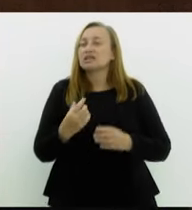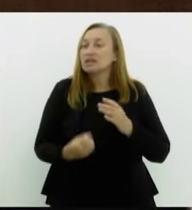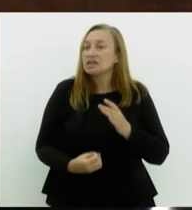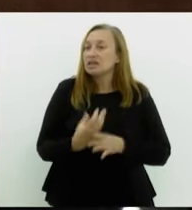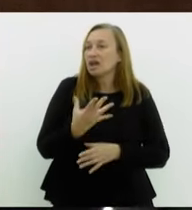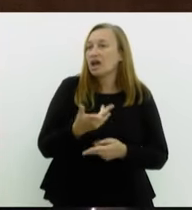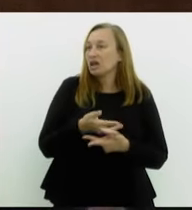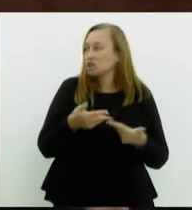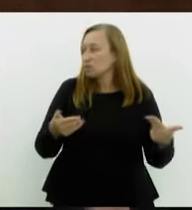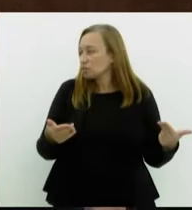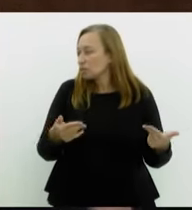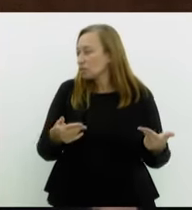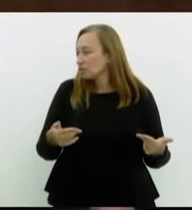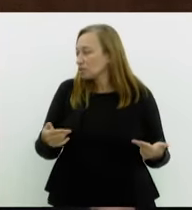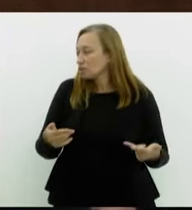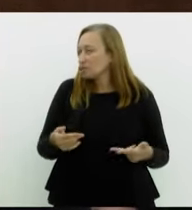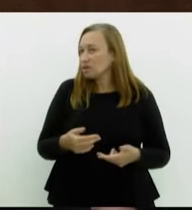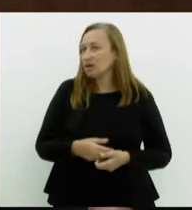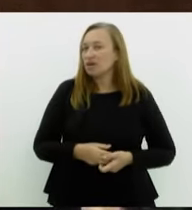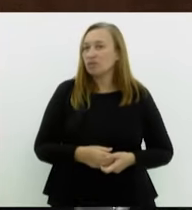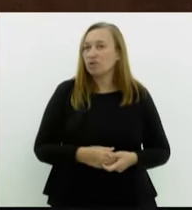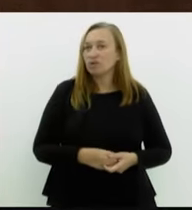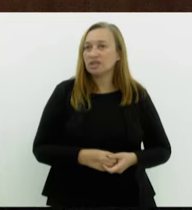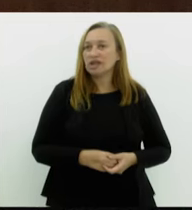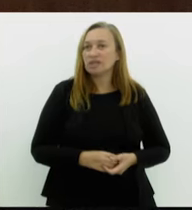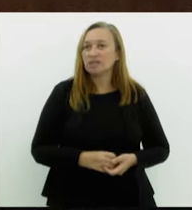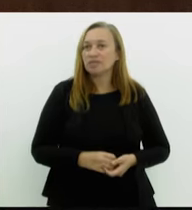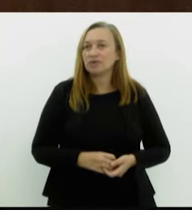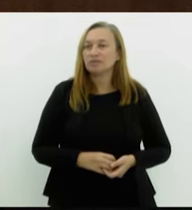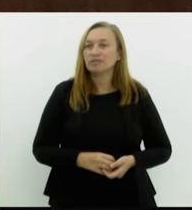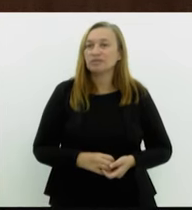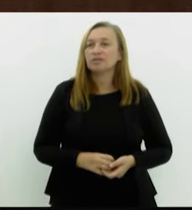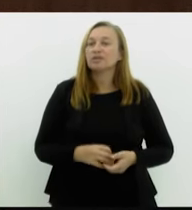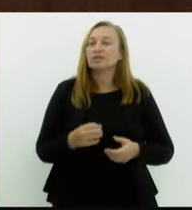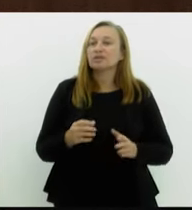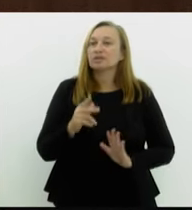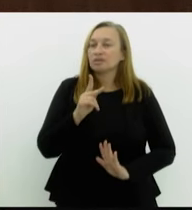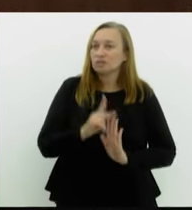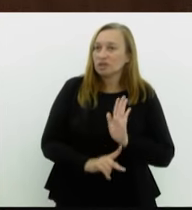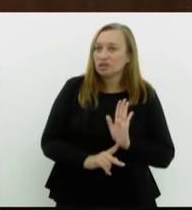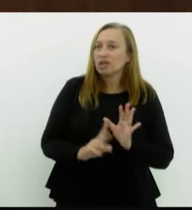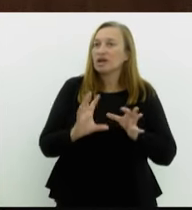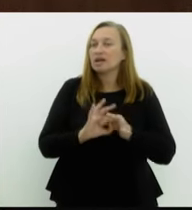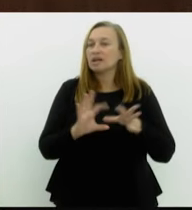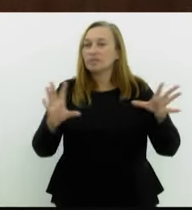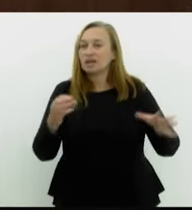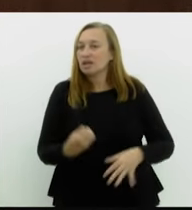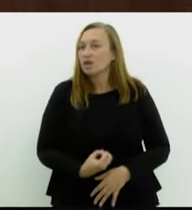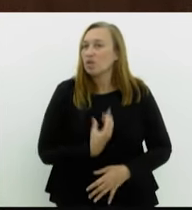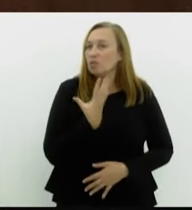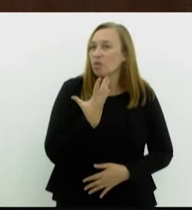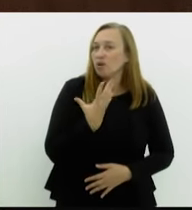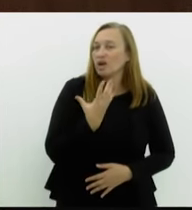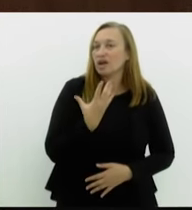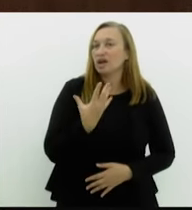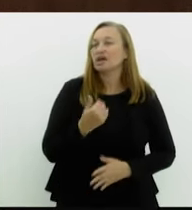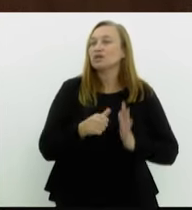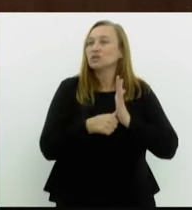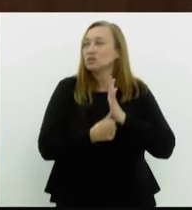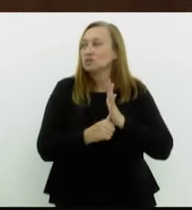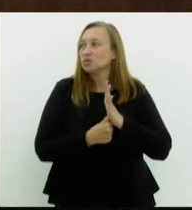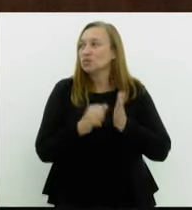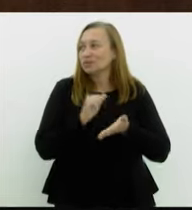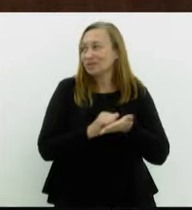criatividade. Então, Vossa Excelência fala no projeto da liberdade poética, dos clubes de